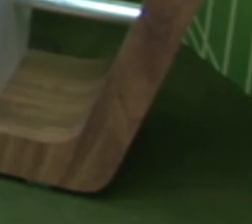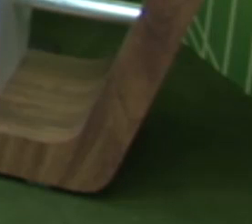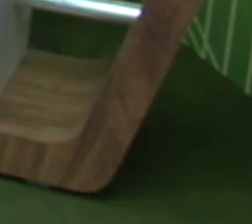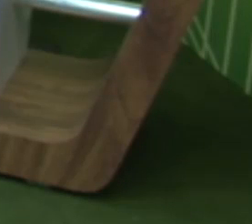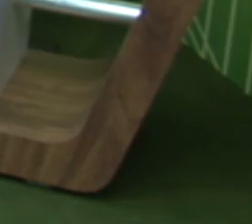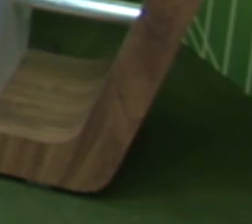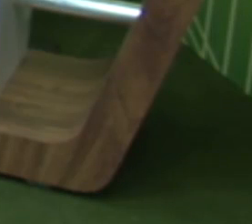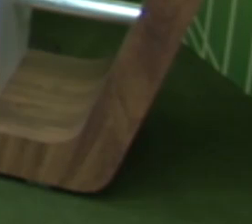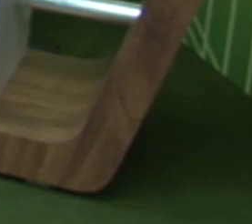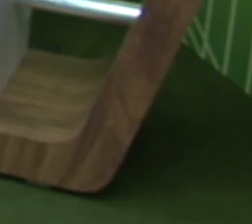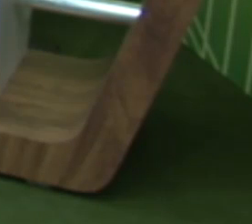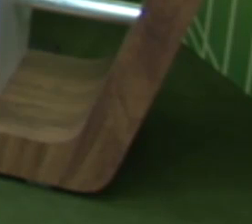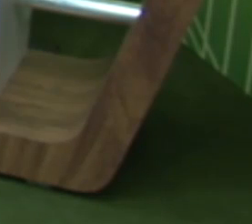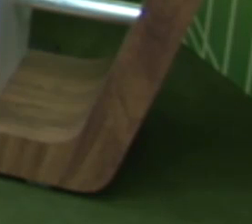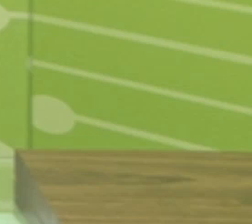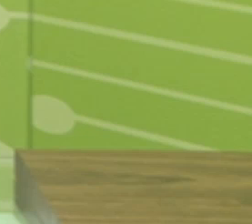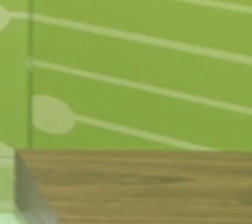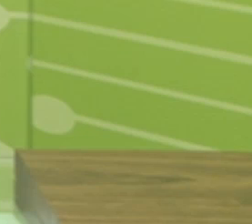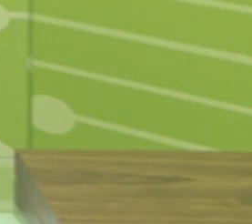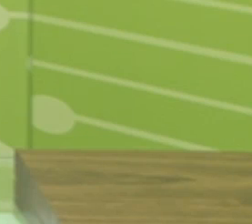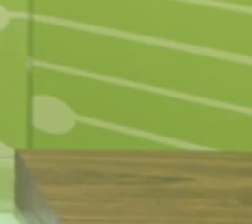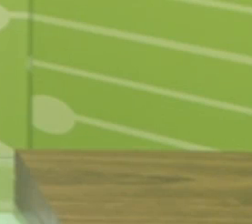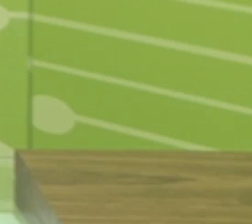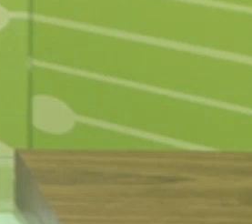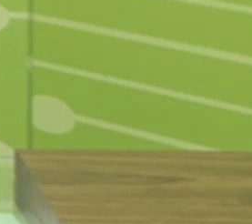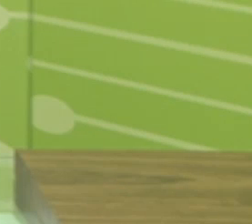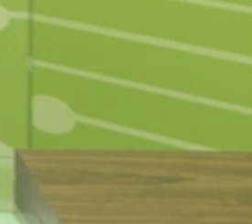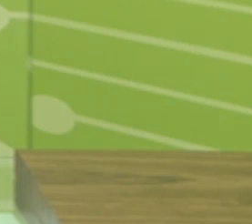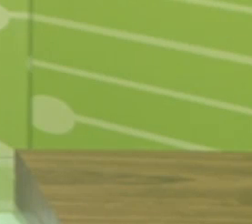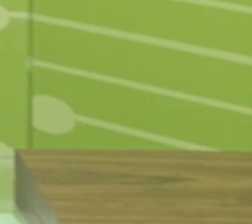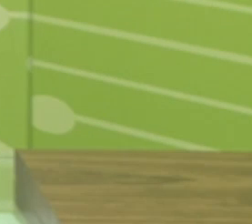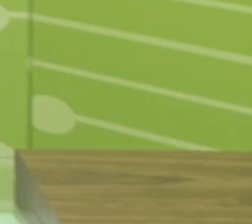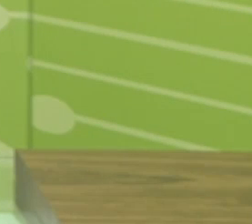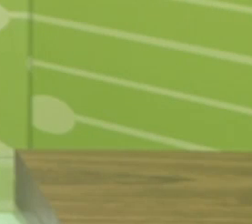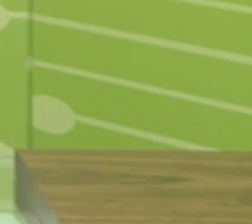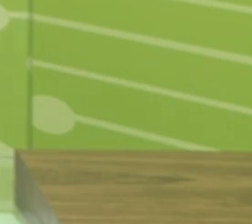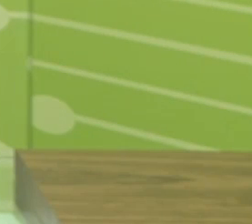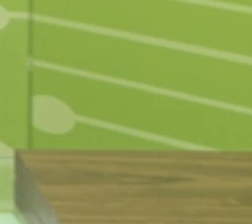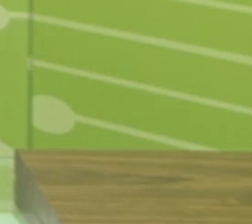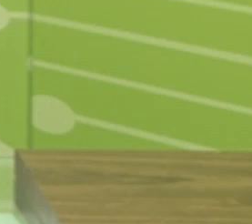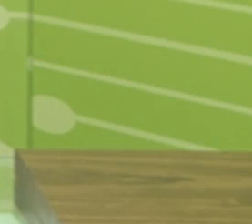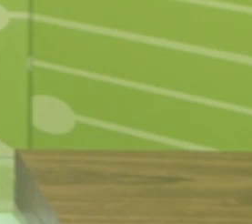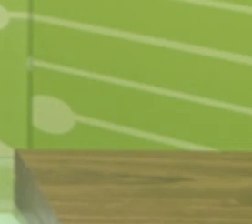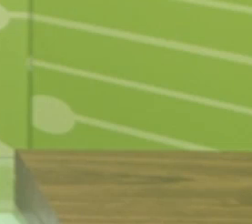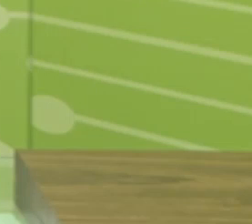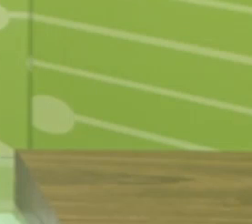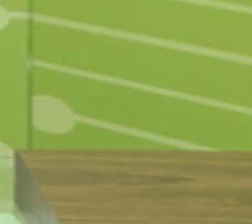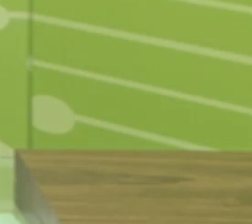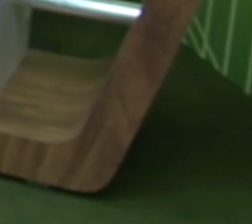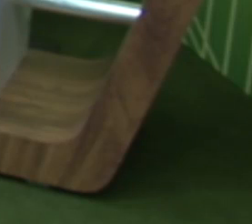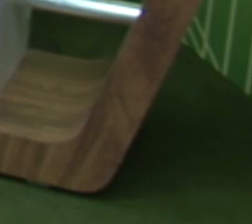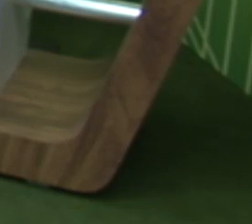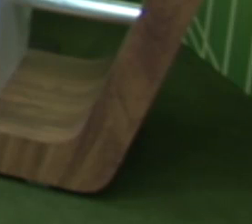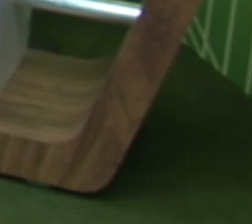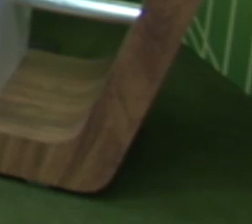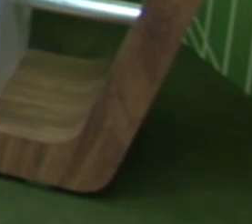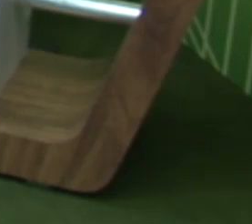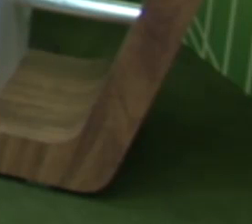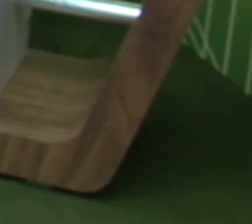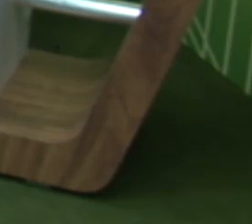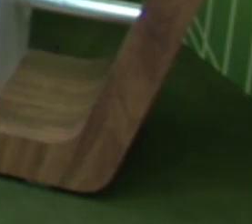Tem vários alunos que estão respondendo a questão, aqui é Machadinho do Oeste,